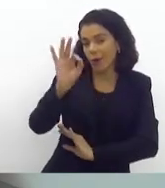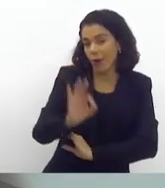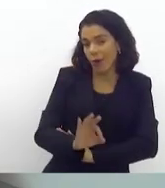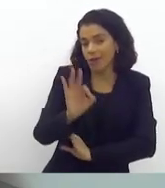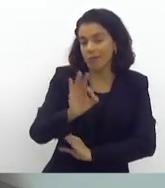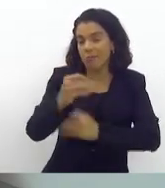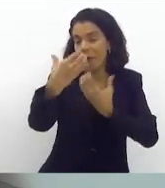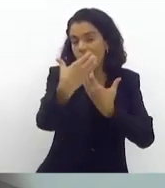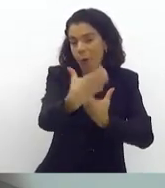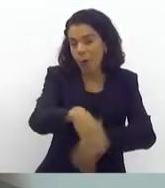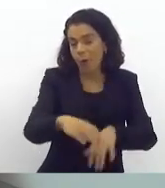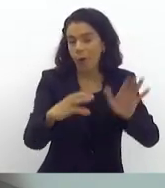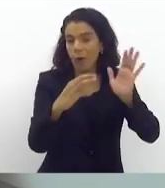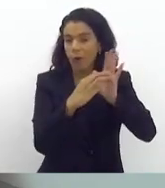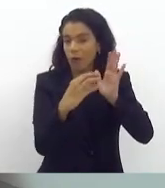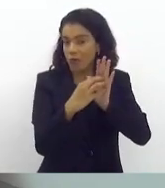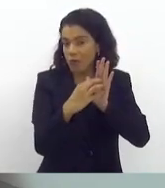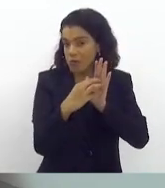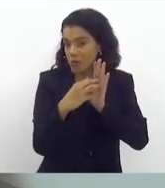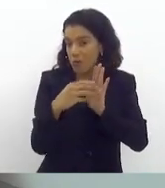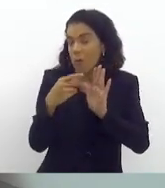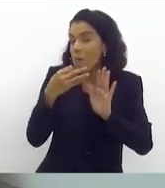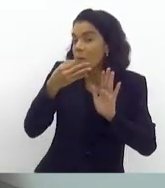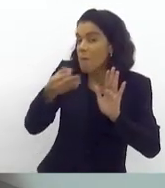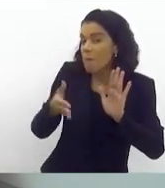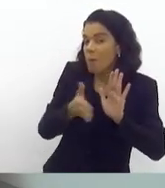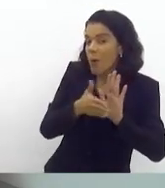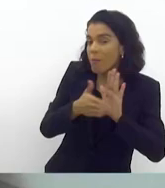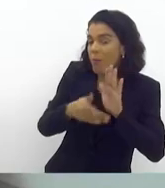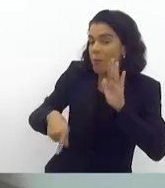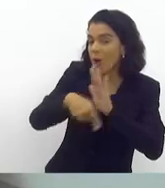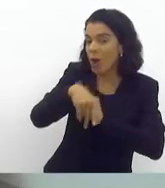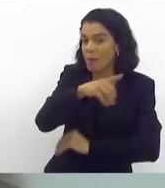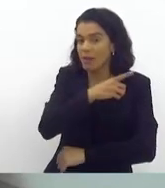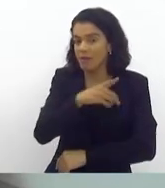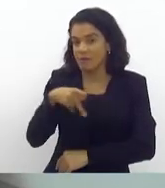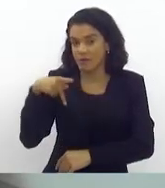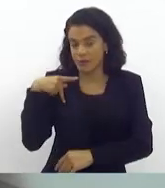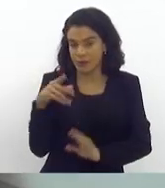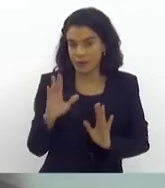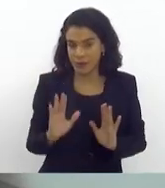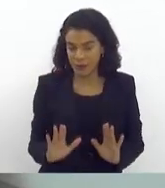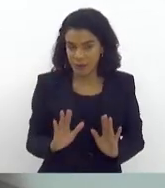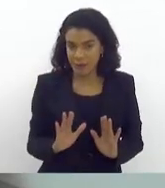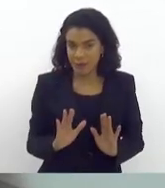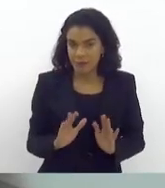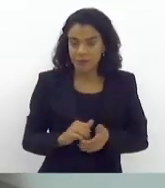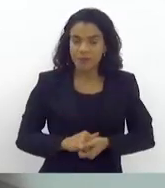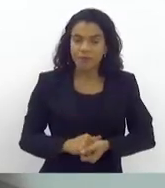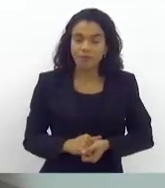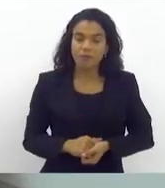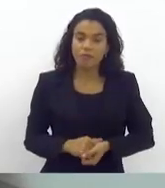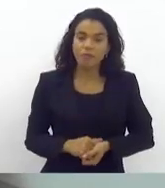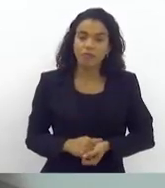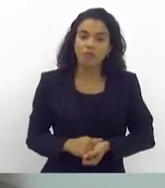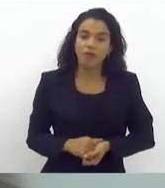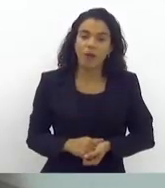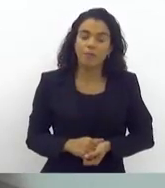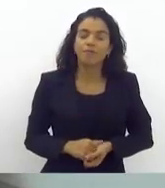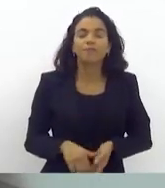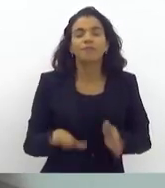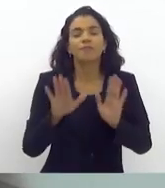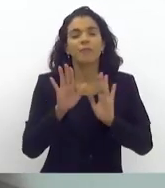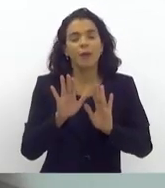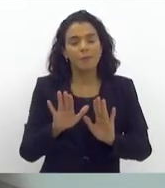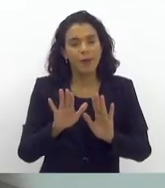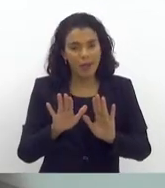da Defensoria proposto pela Defensoria, mas não tem essa limitação constitucional, no meu entendimento. Mas eu